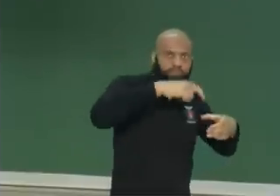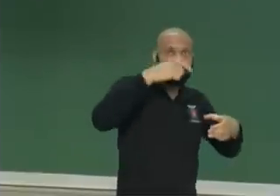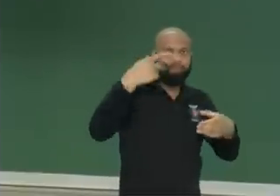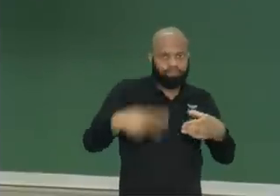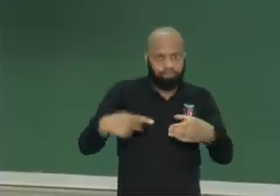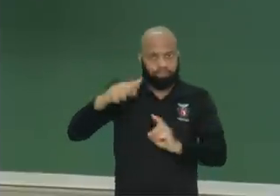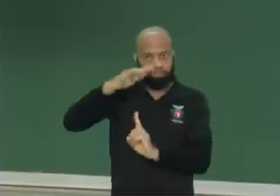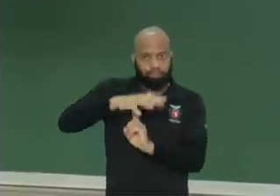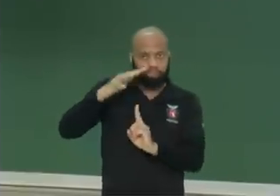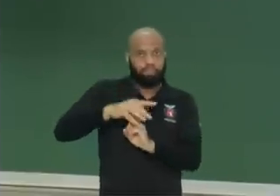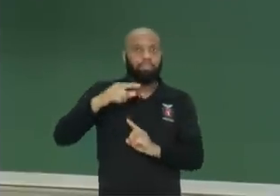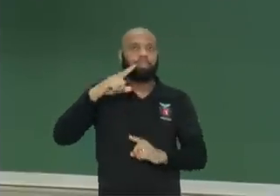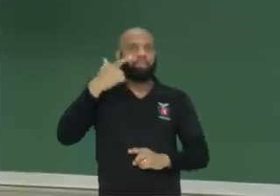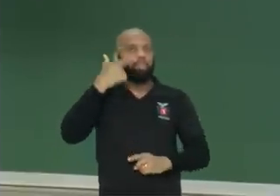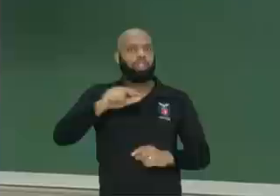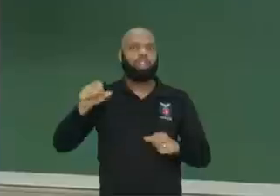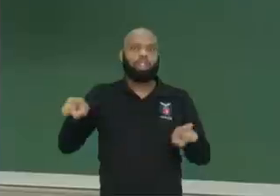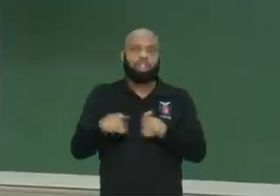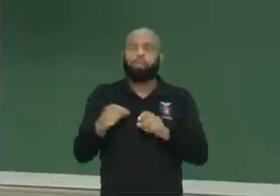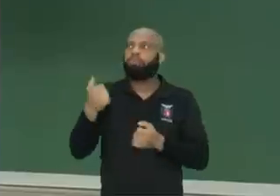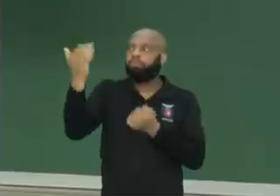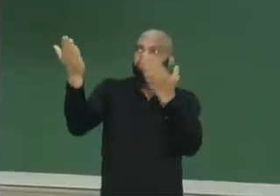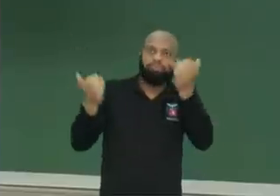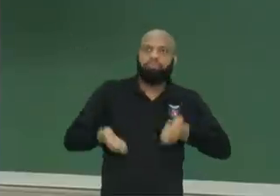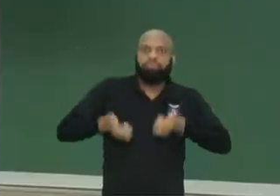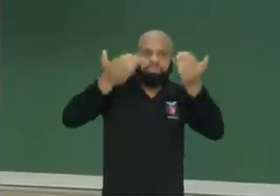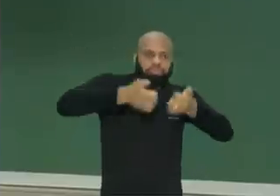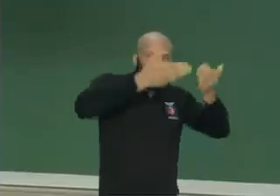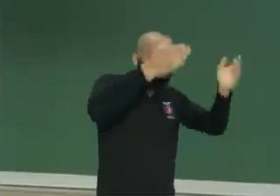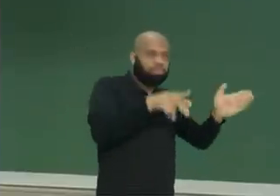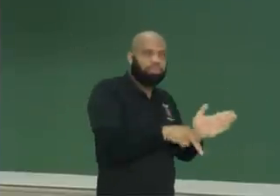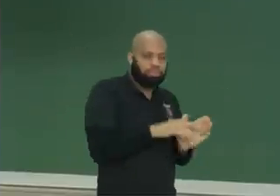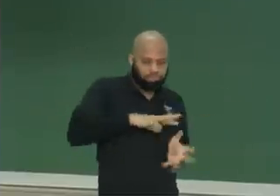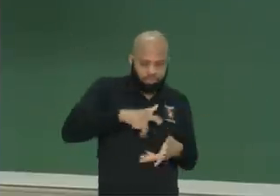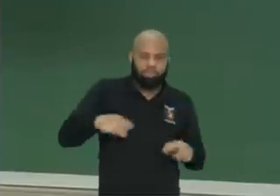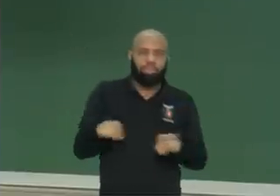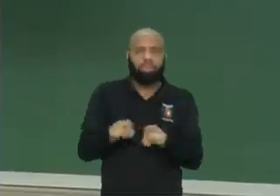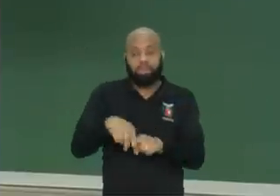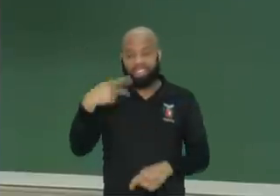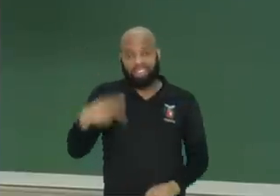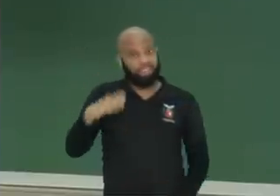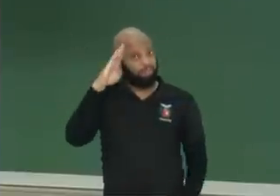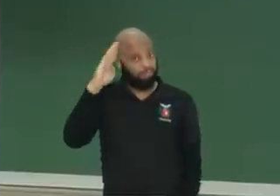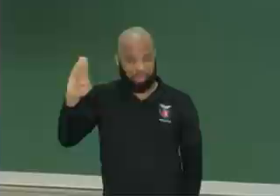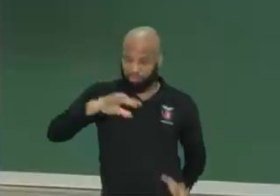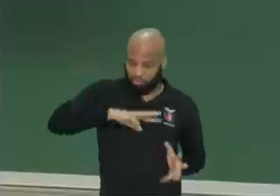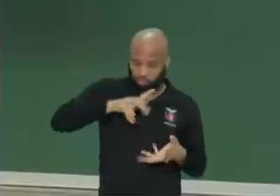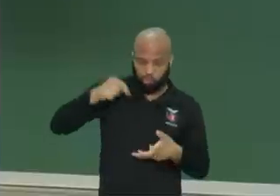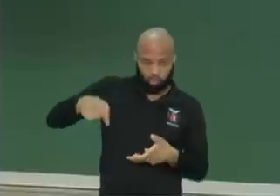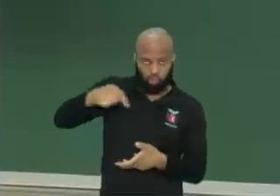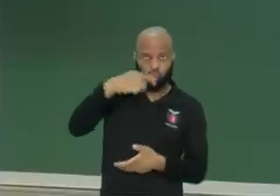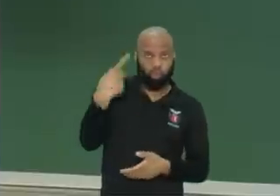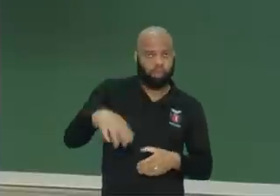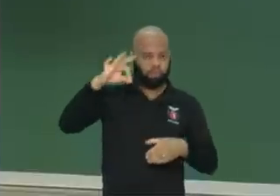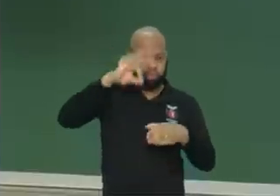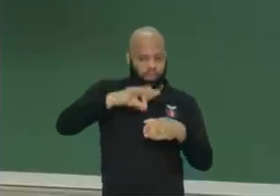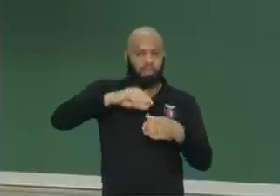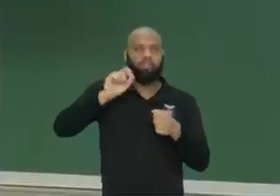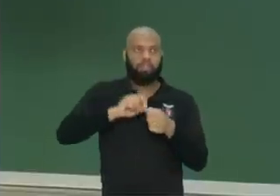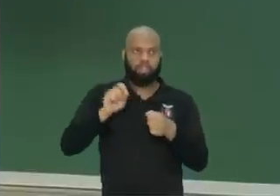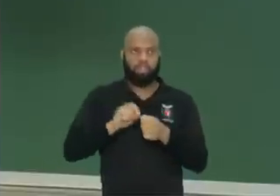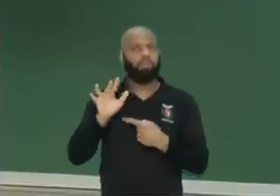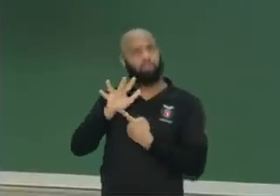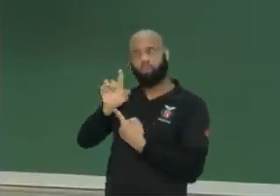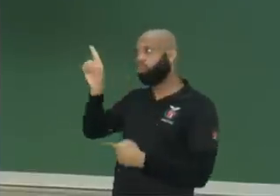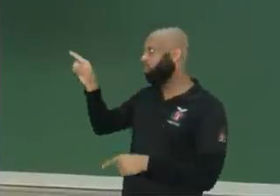do Paraná, ela abastecia mercados no mundo todo. Nós éramos o principal produtor mundial de erva mate. Tá bom? Trago